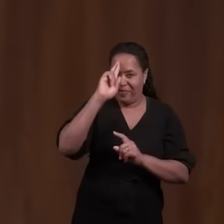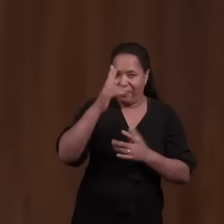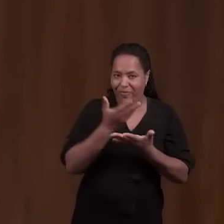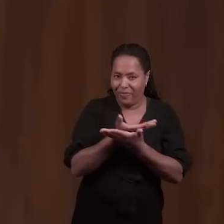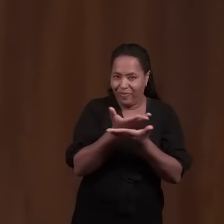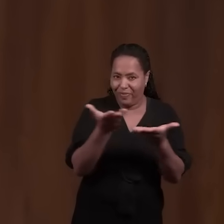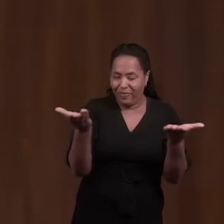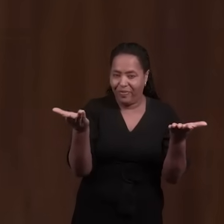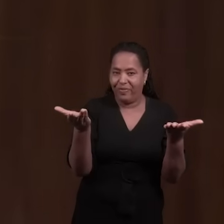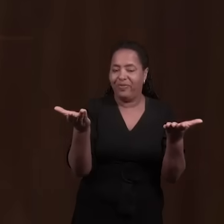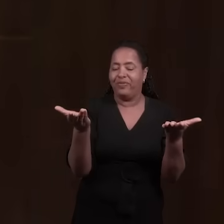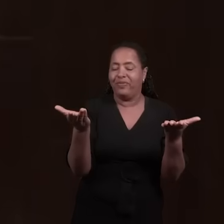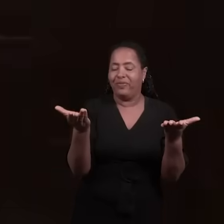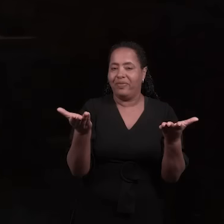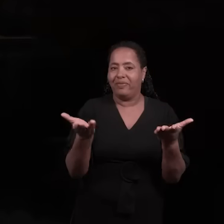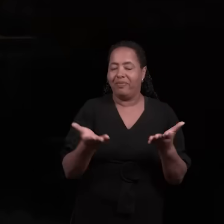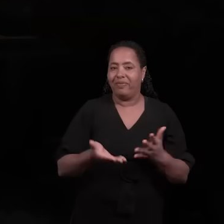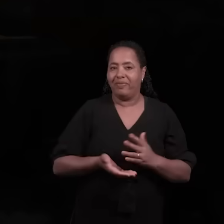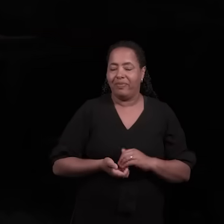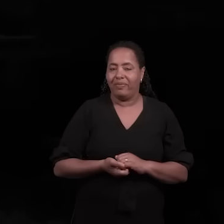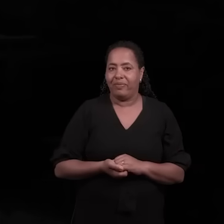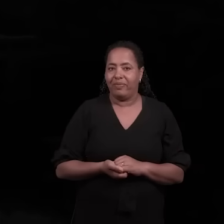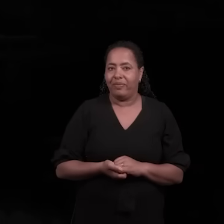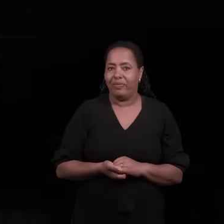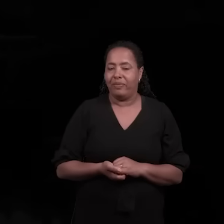A paz do Senhor a todos.